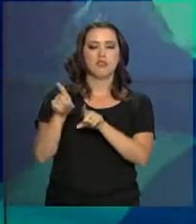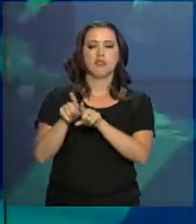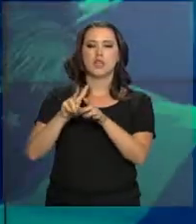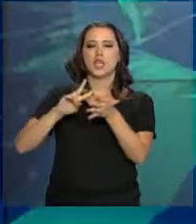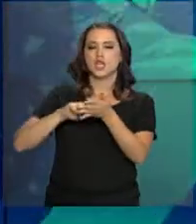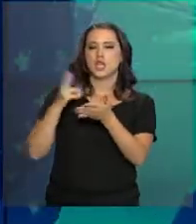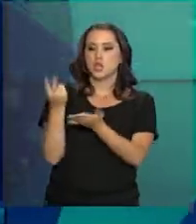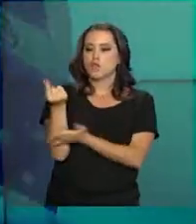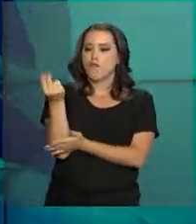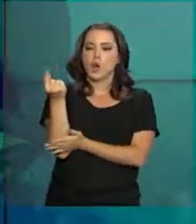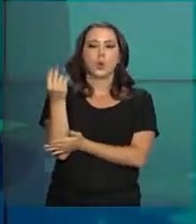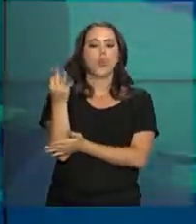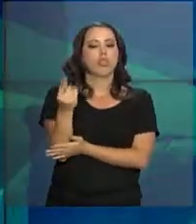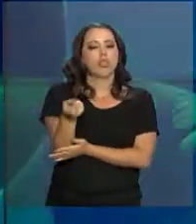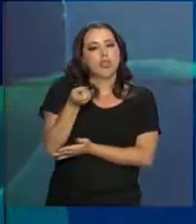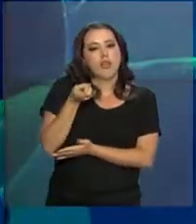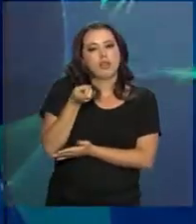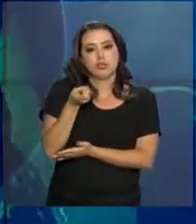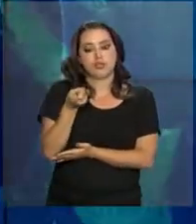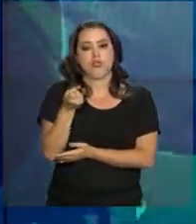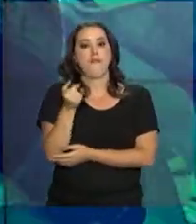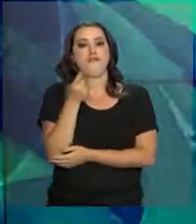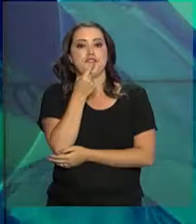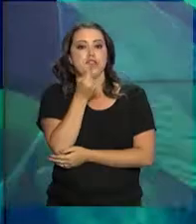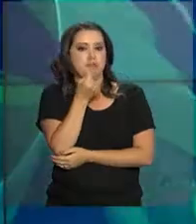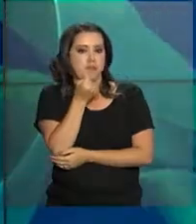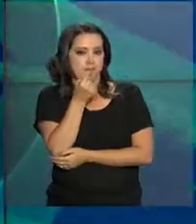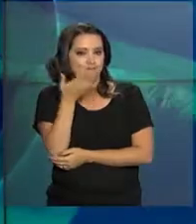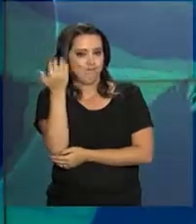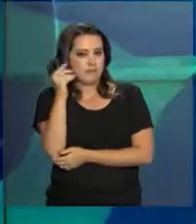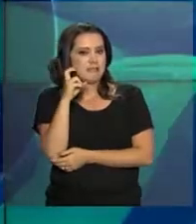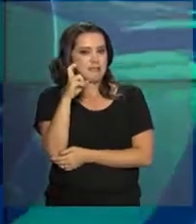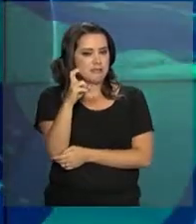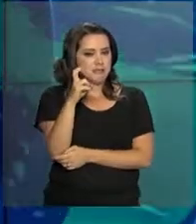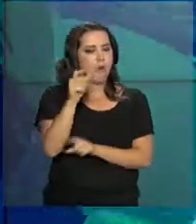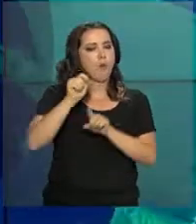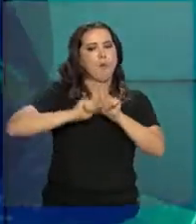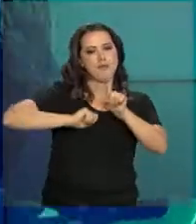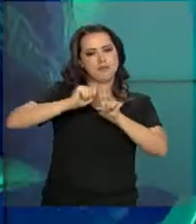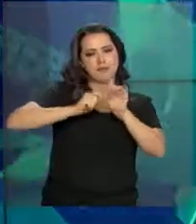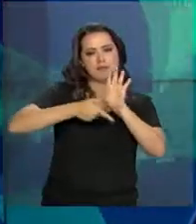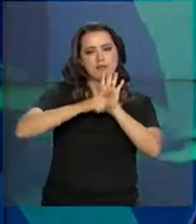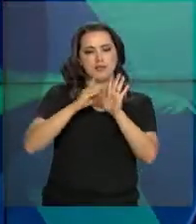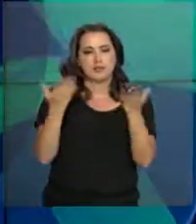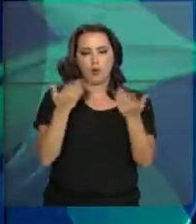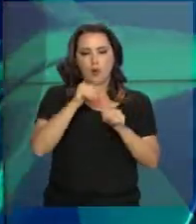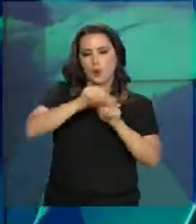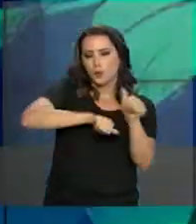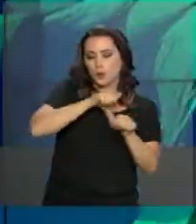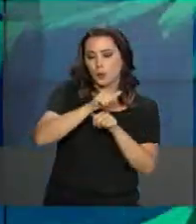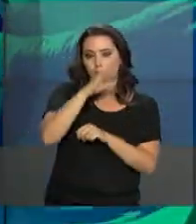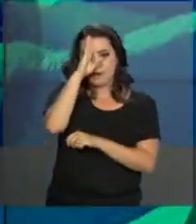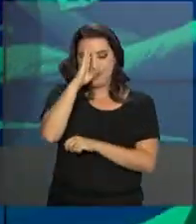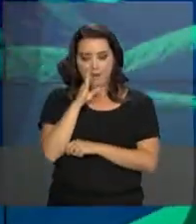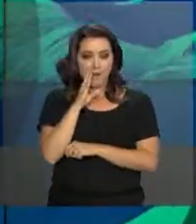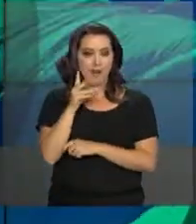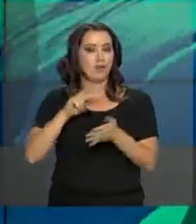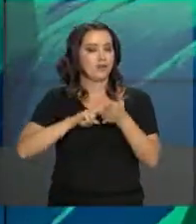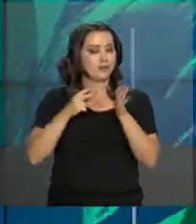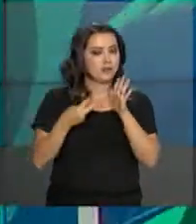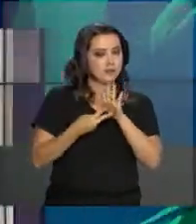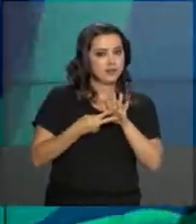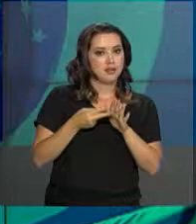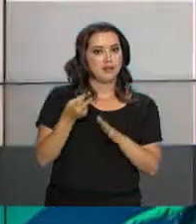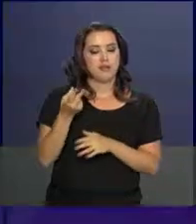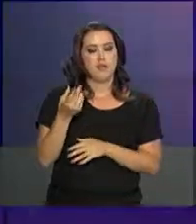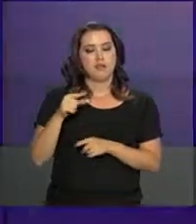há 5 meses, passou para a cor amarela, uma boa notícia para o bolso dos consumidores. Em novembro, será cobrado R$ 1 a mais